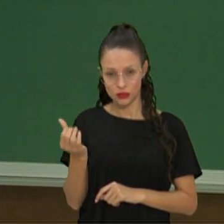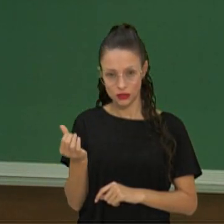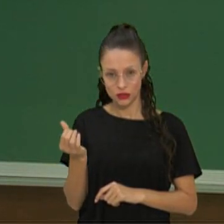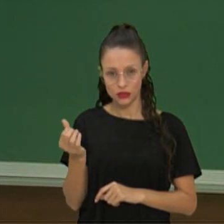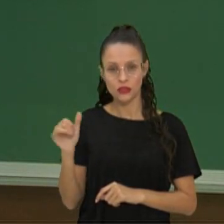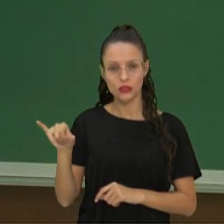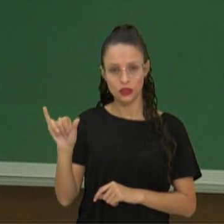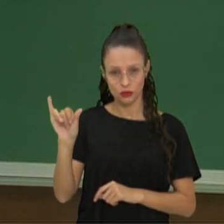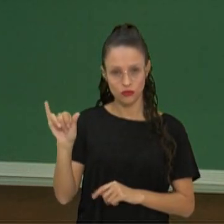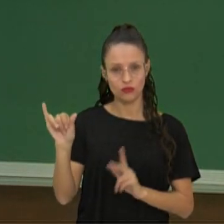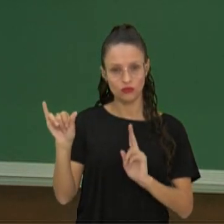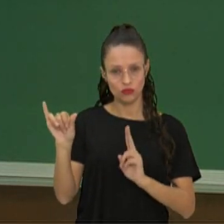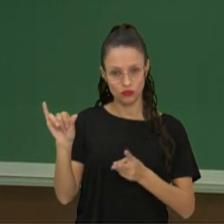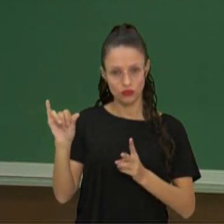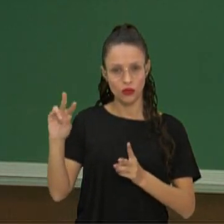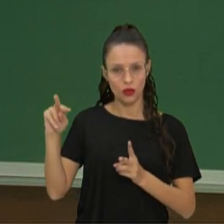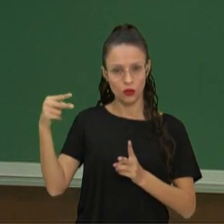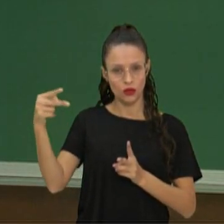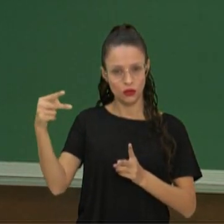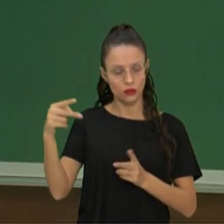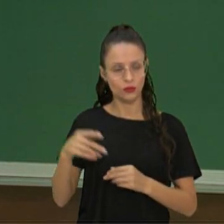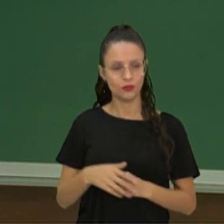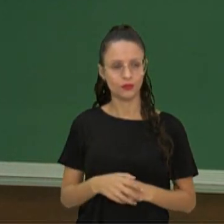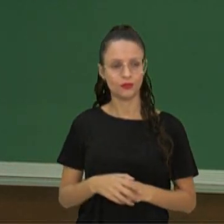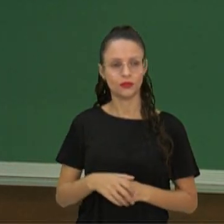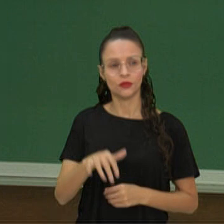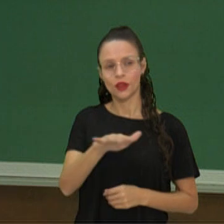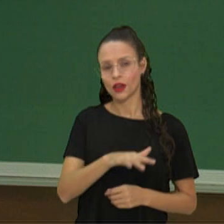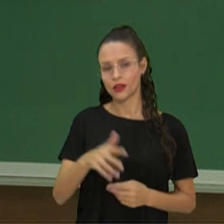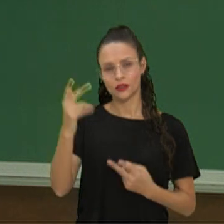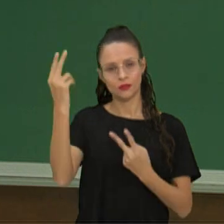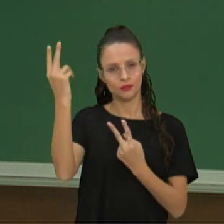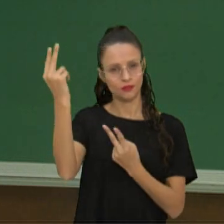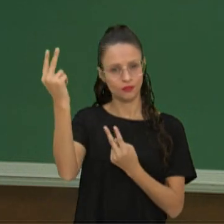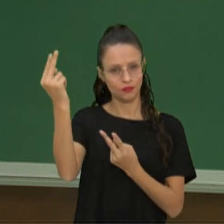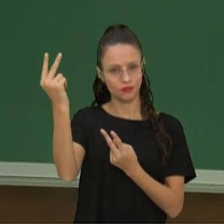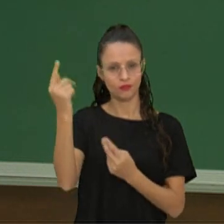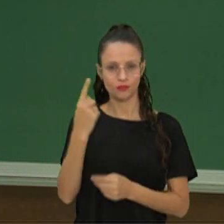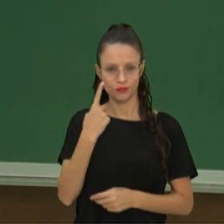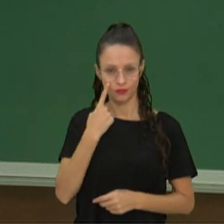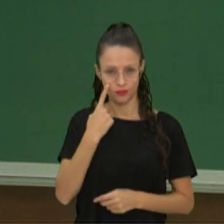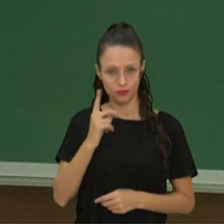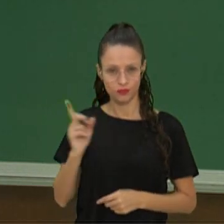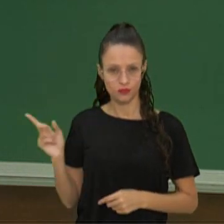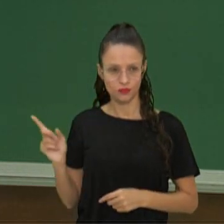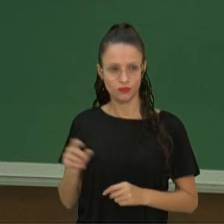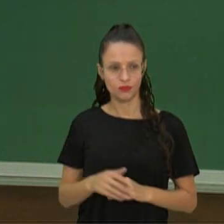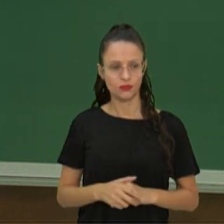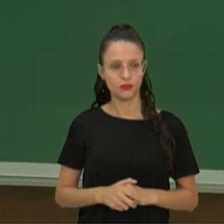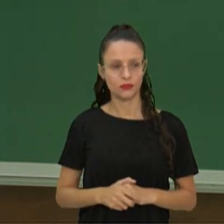o y elevado ao quadrado. Repare que a área deu exatamente a mesma, tá bom?